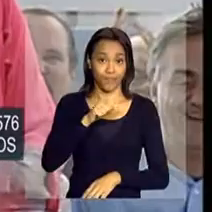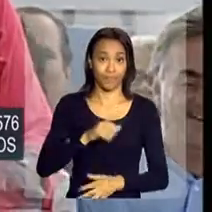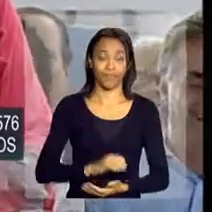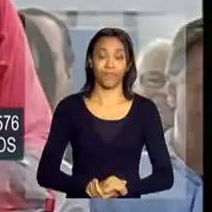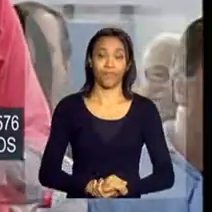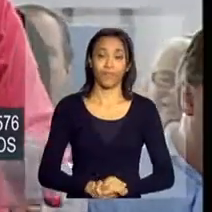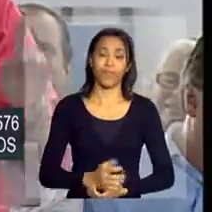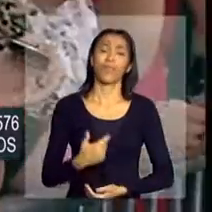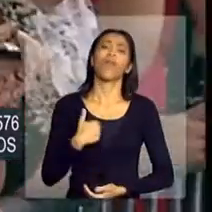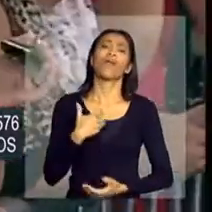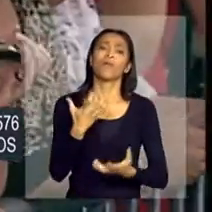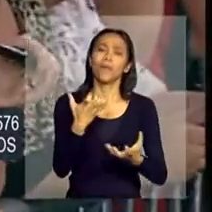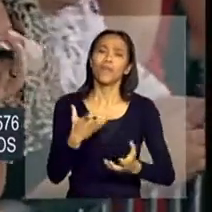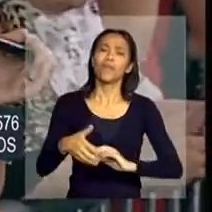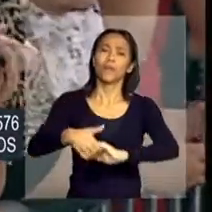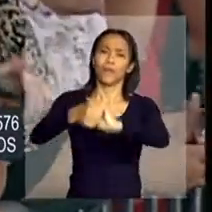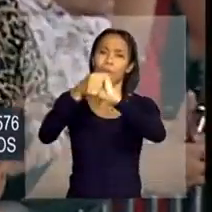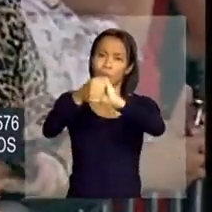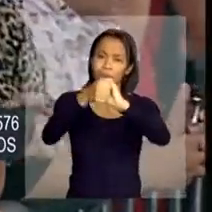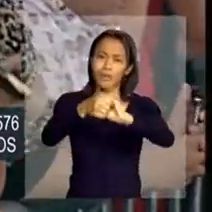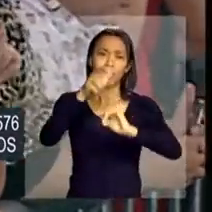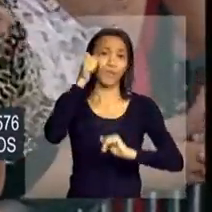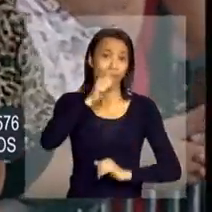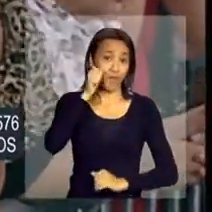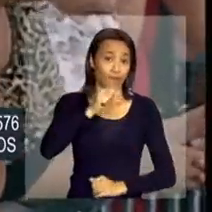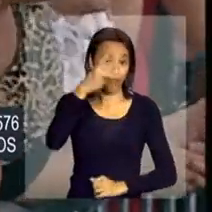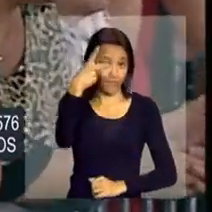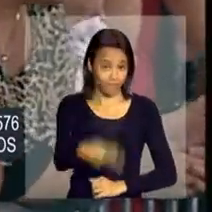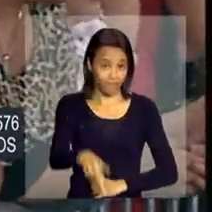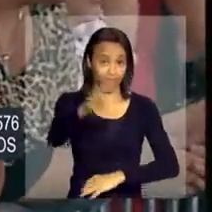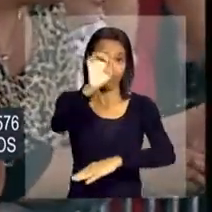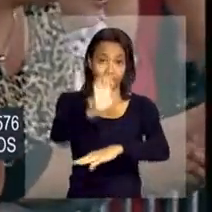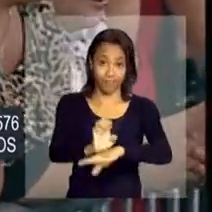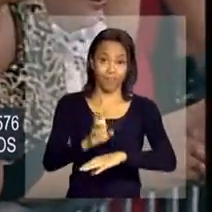queria cumprimentar as mulheres da Paraíba.